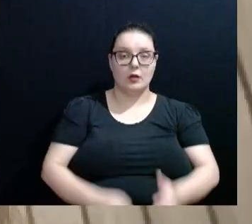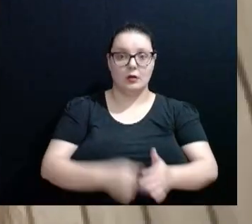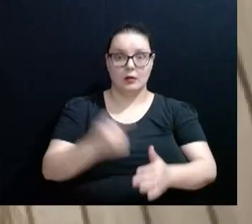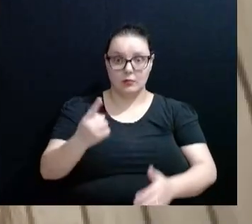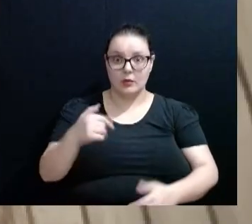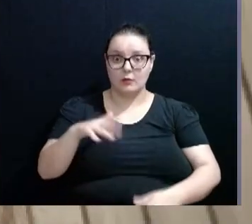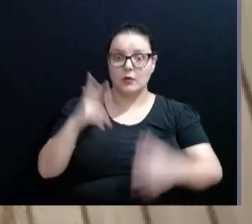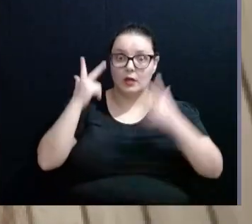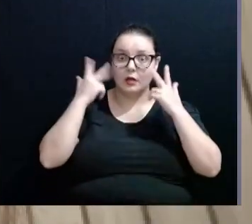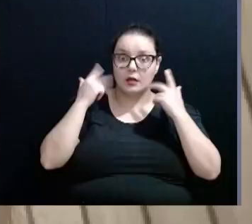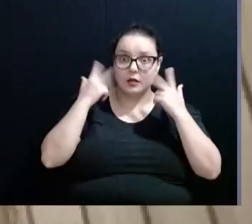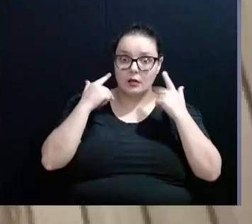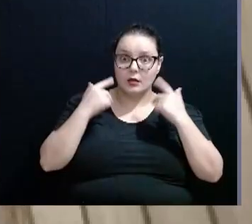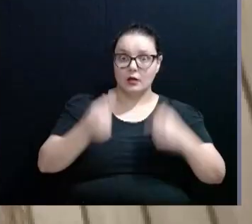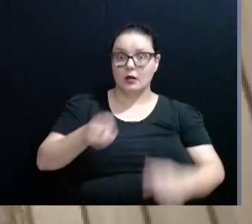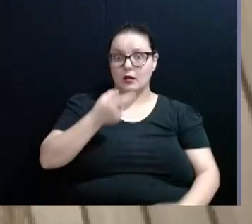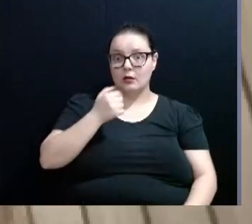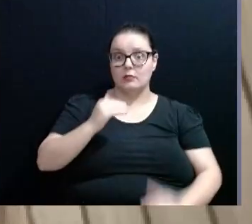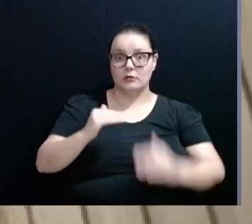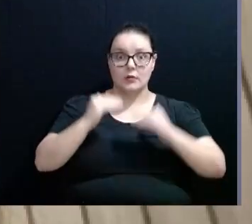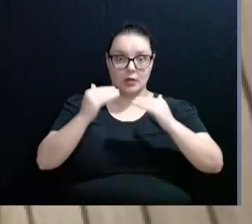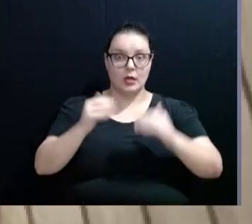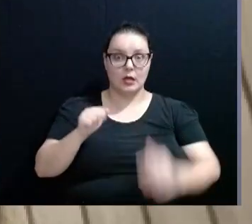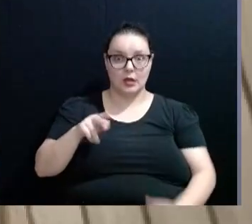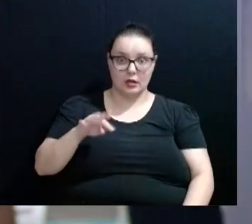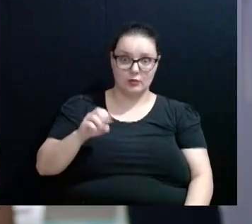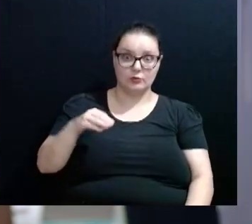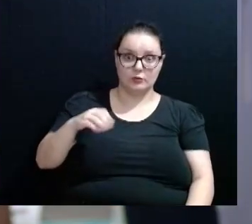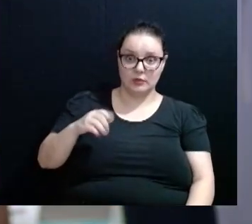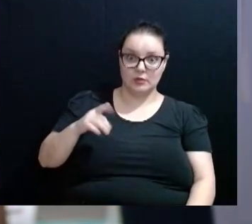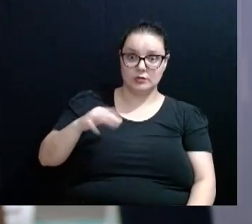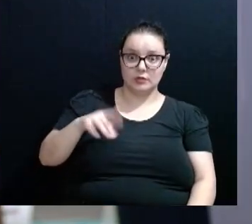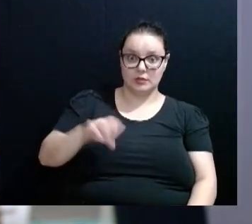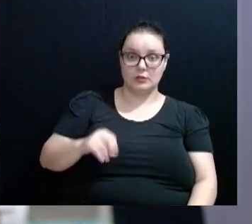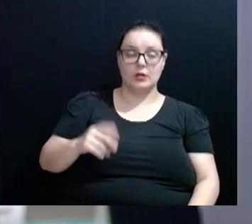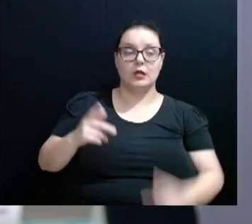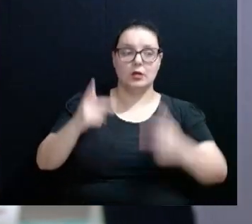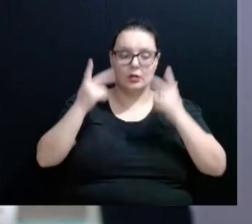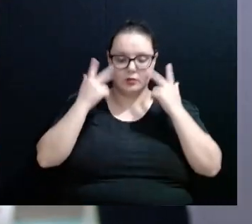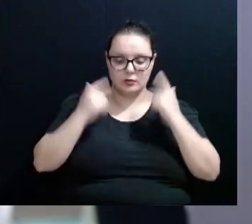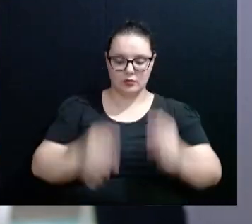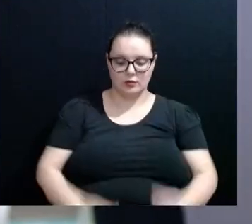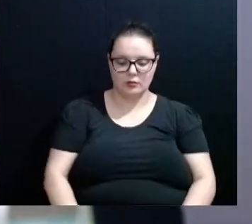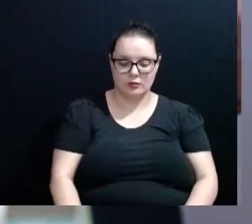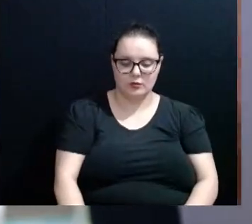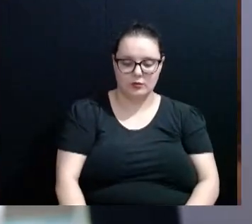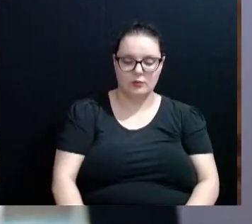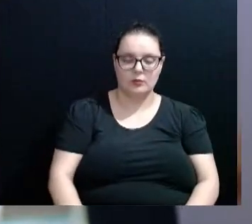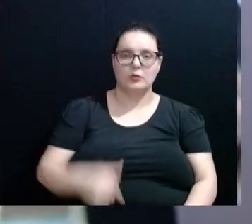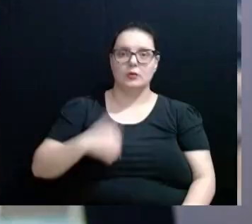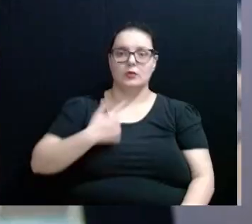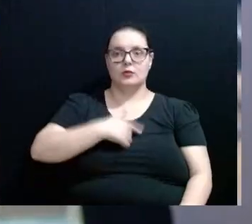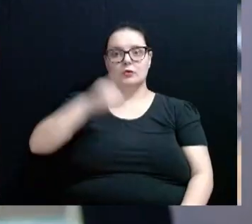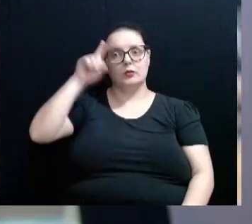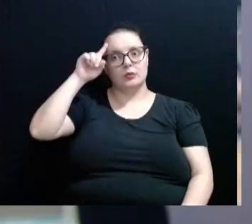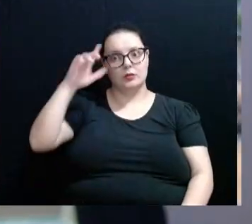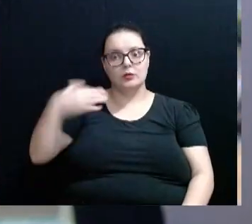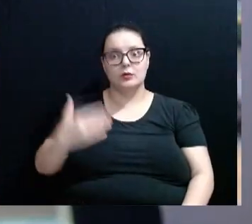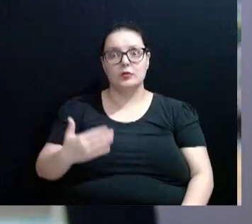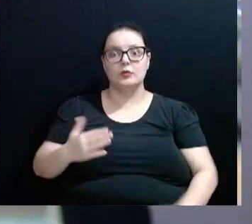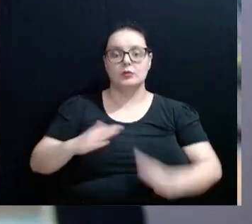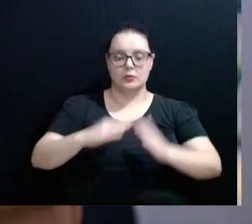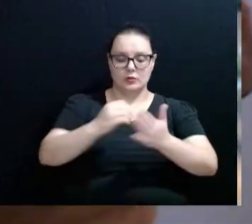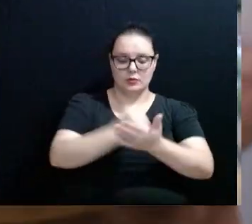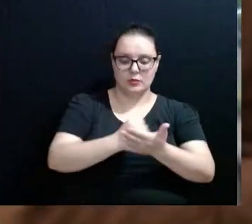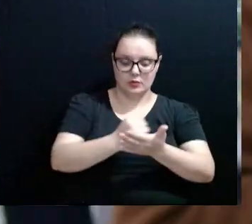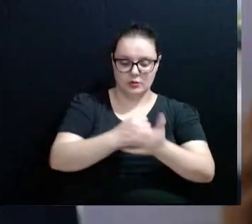né, a mais comum seria a automedicação, né? É muito comum, assim, no nosso dia a